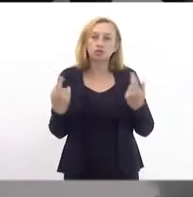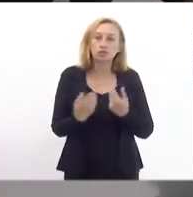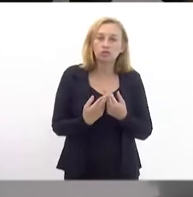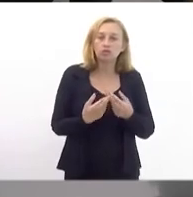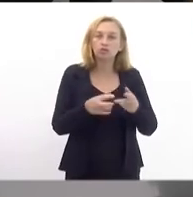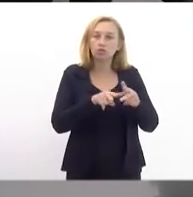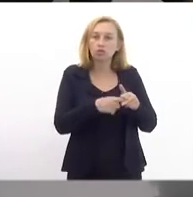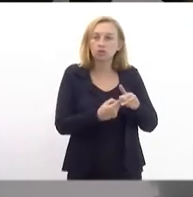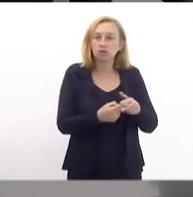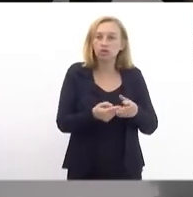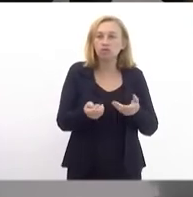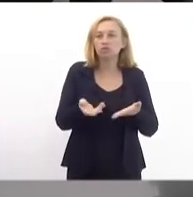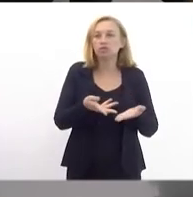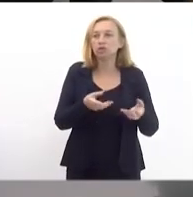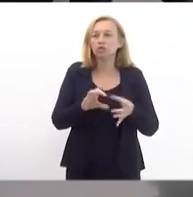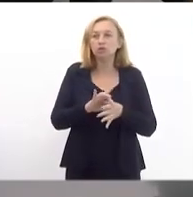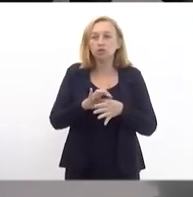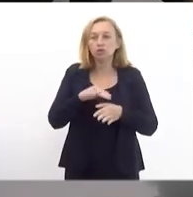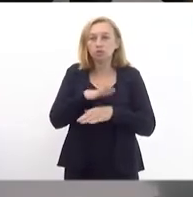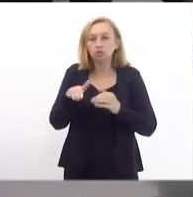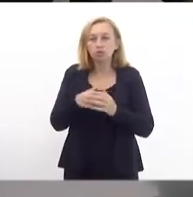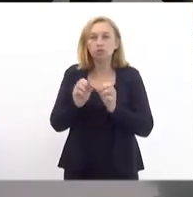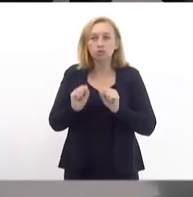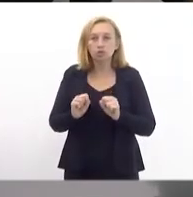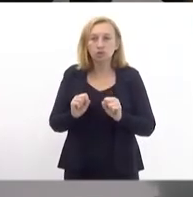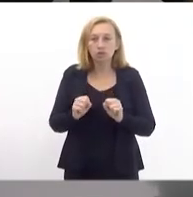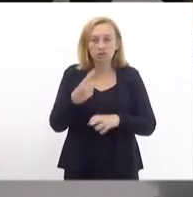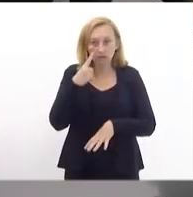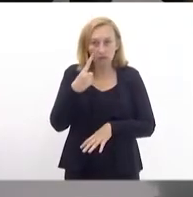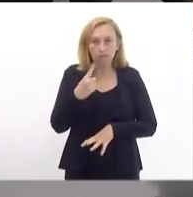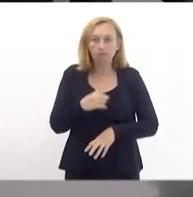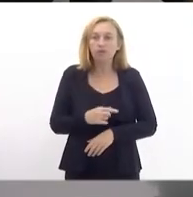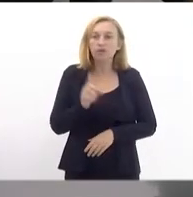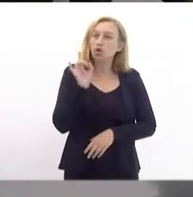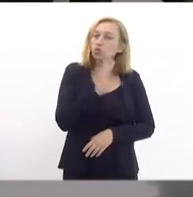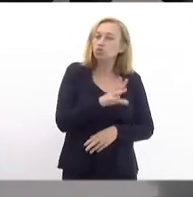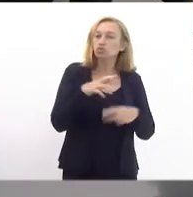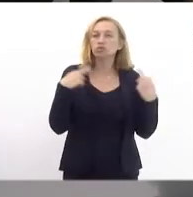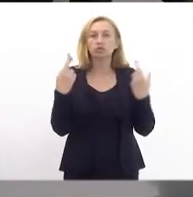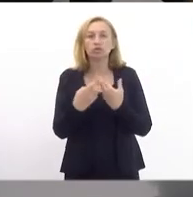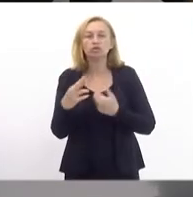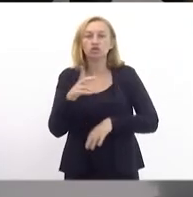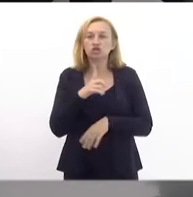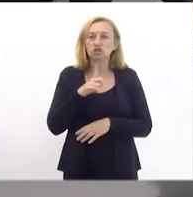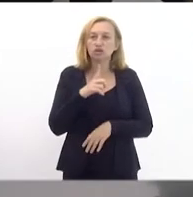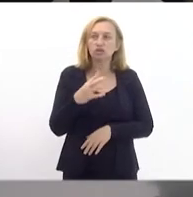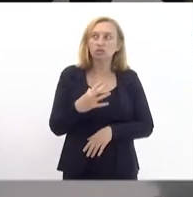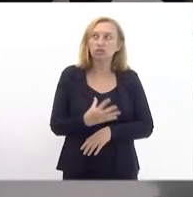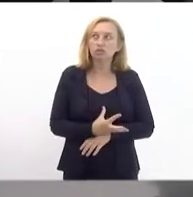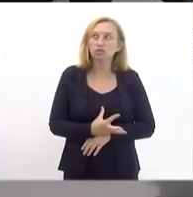as inscrições, né, ao público participar. Na última sessão, nós tivemos a participação de